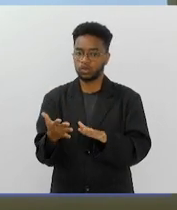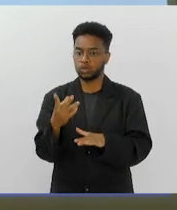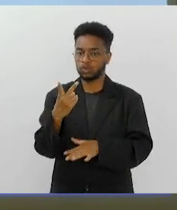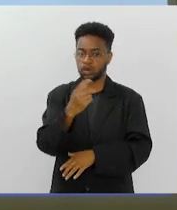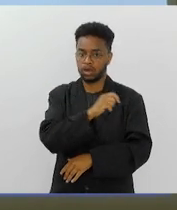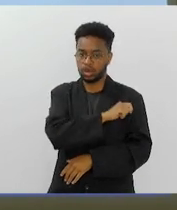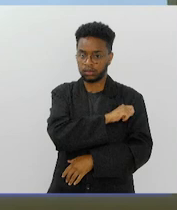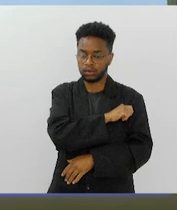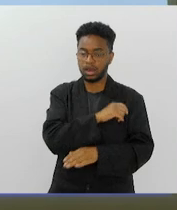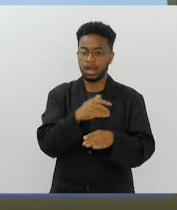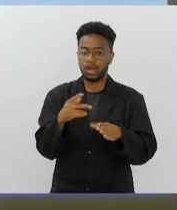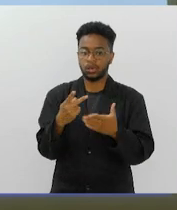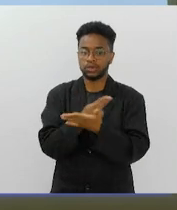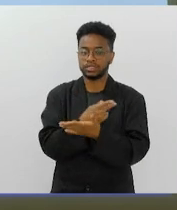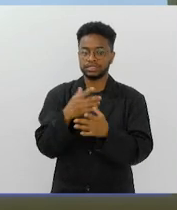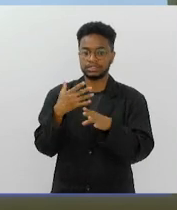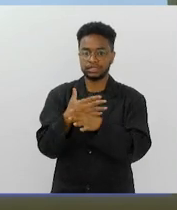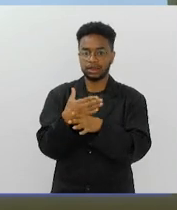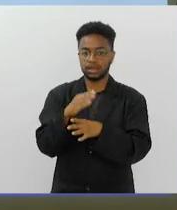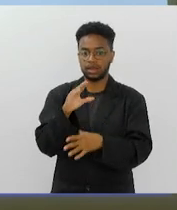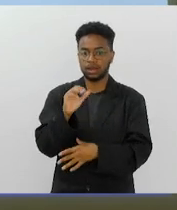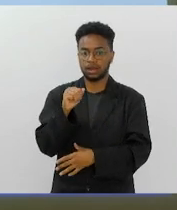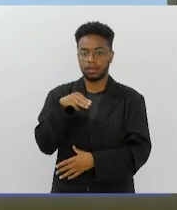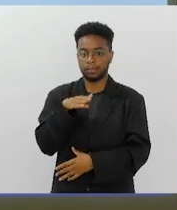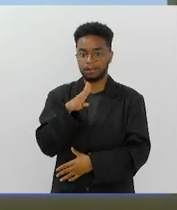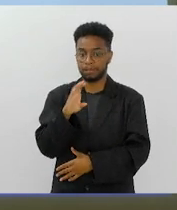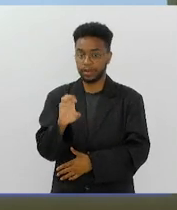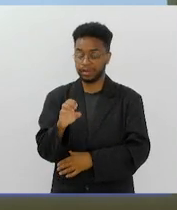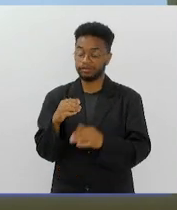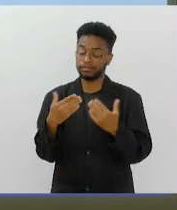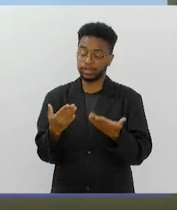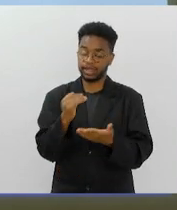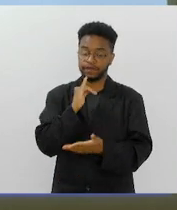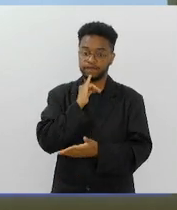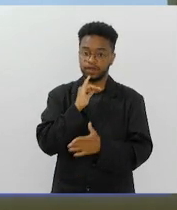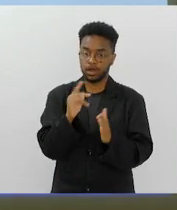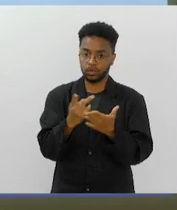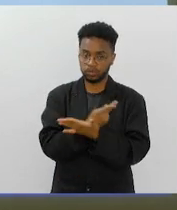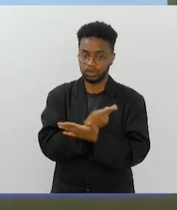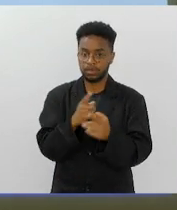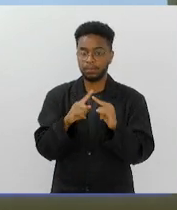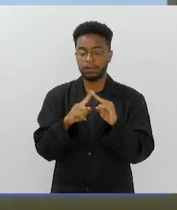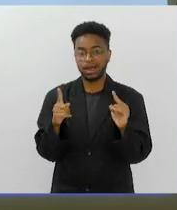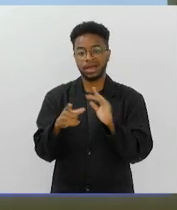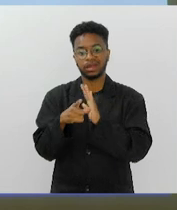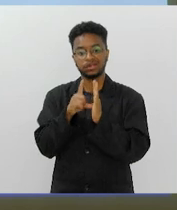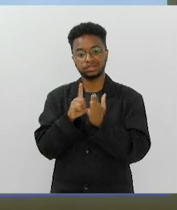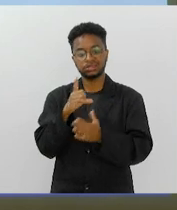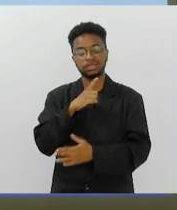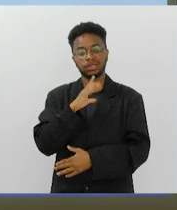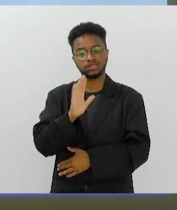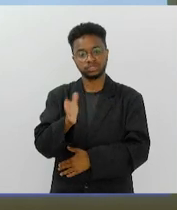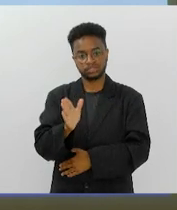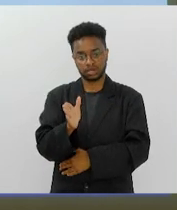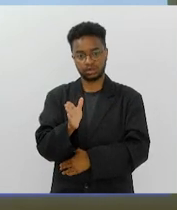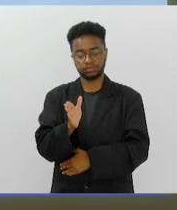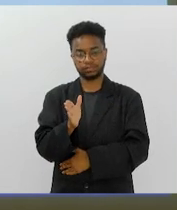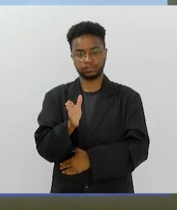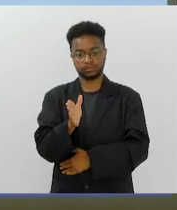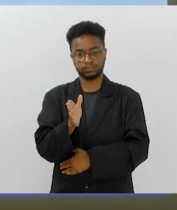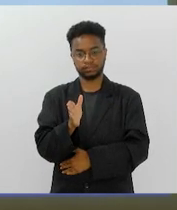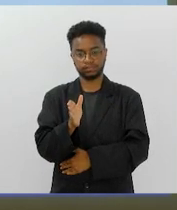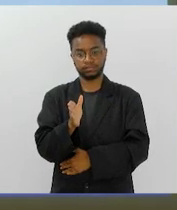na cidade de Cambé, infelizmente, né? Então, mas nós tínhamos já, antes desse evento, feito